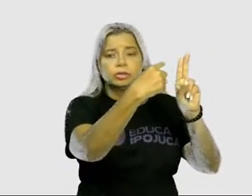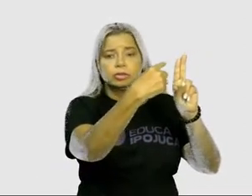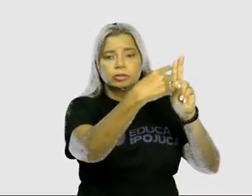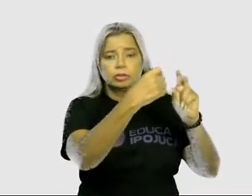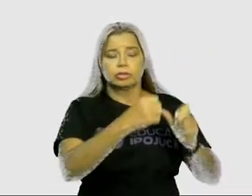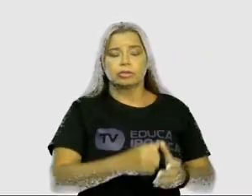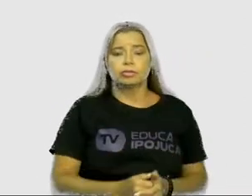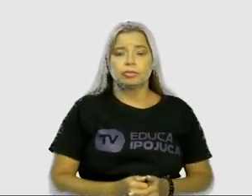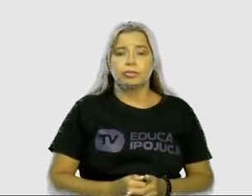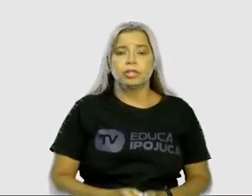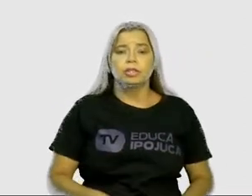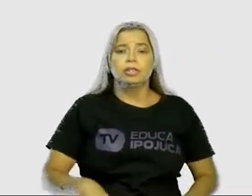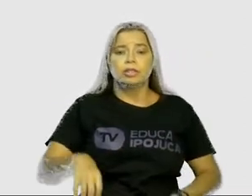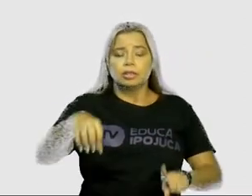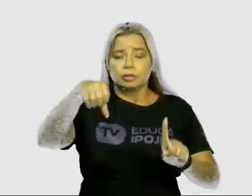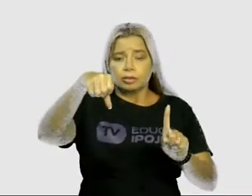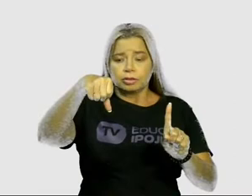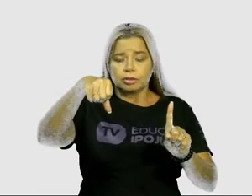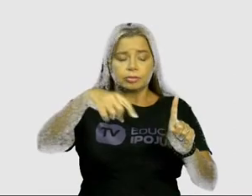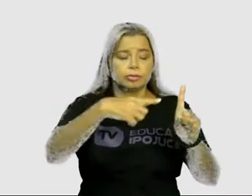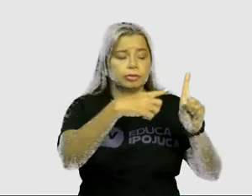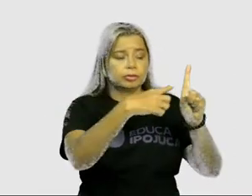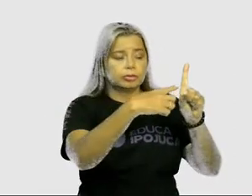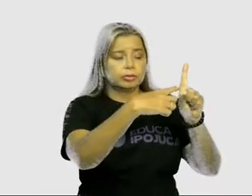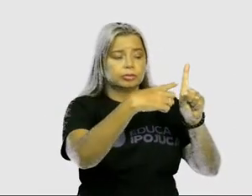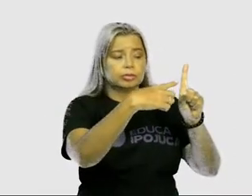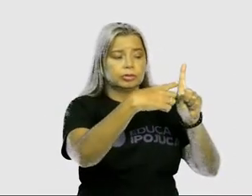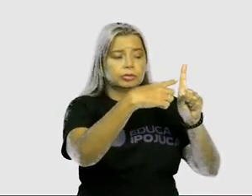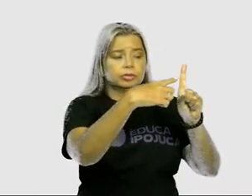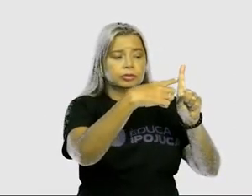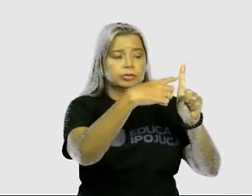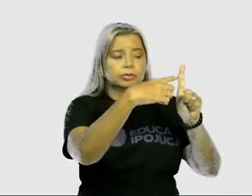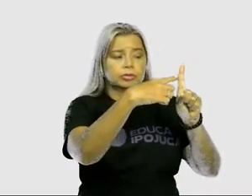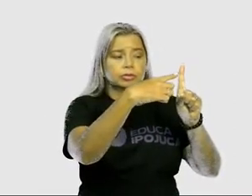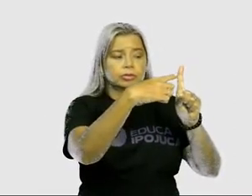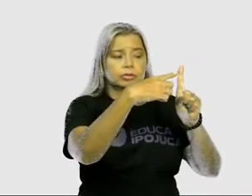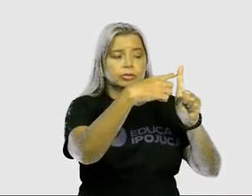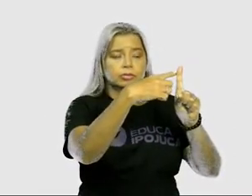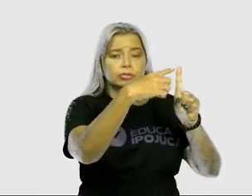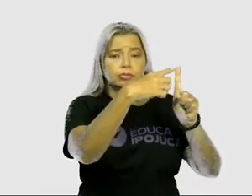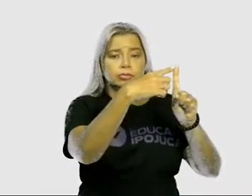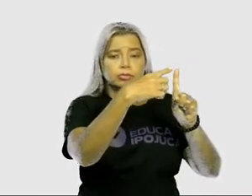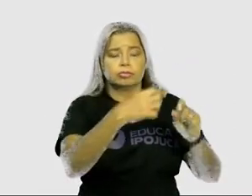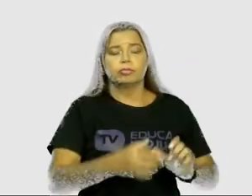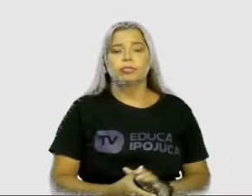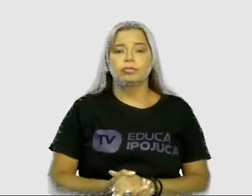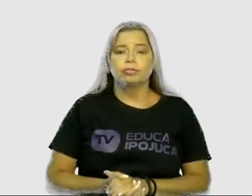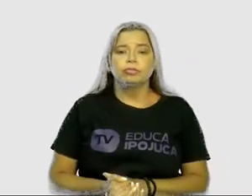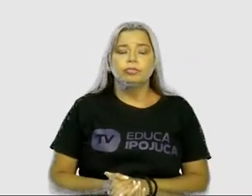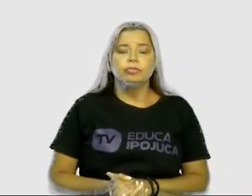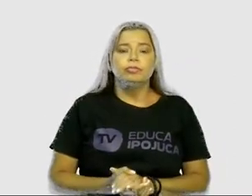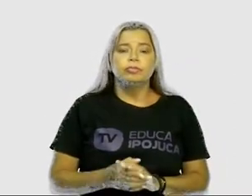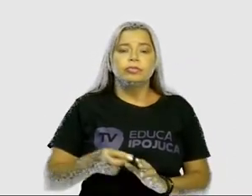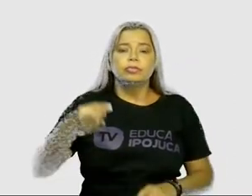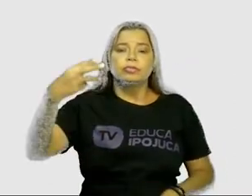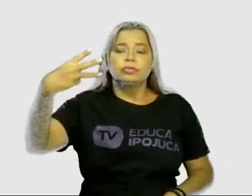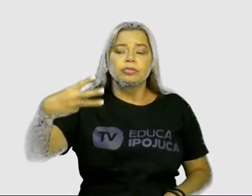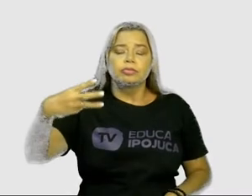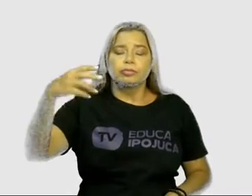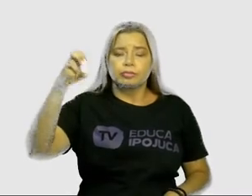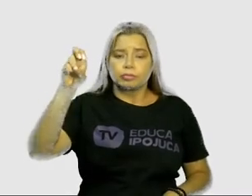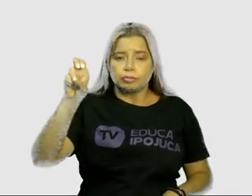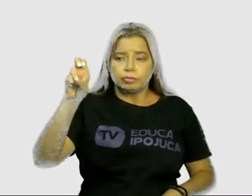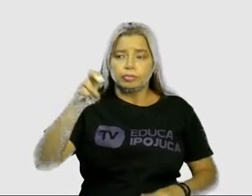eu tenho o quê? 9 unidades. Então, eu componho o número 49. No 35,